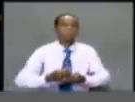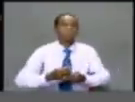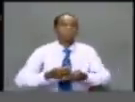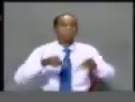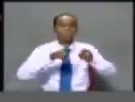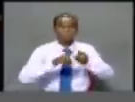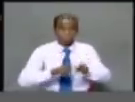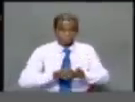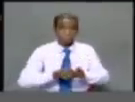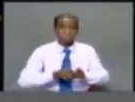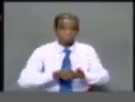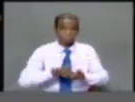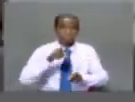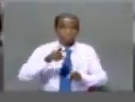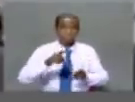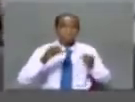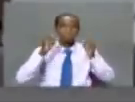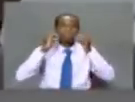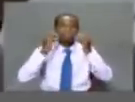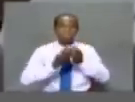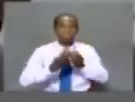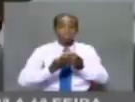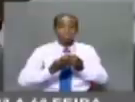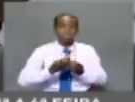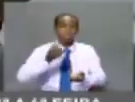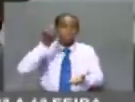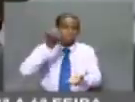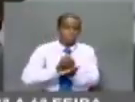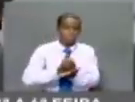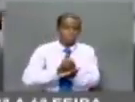aprovação do Parlamento. E o CIF